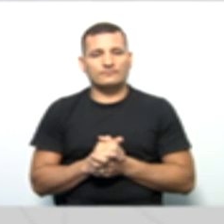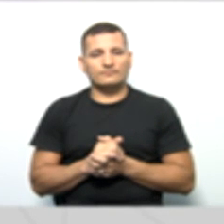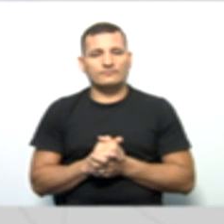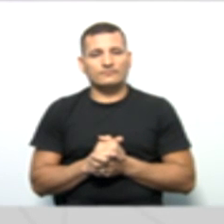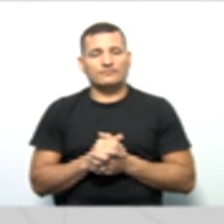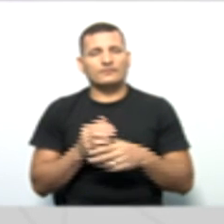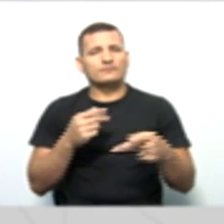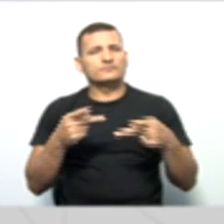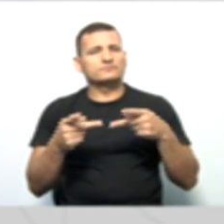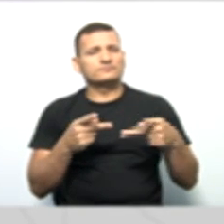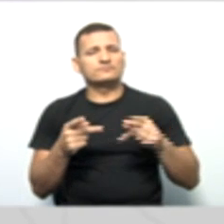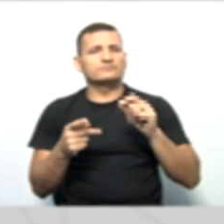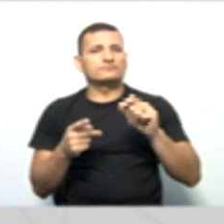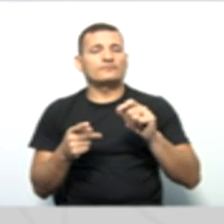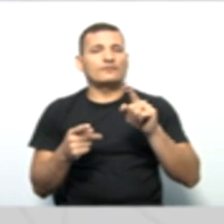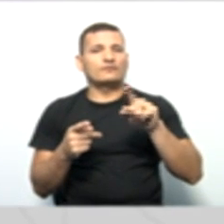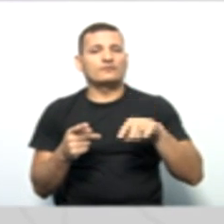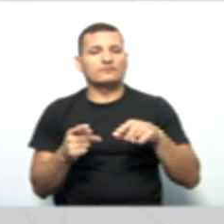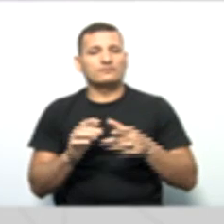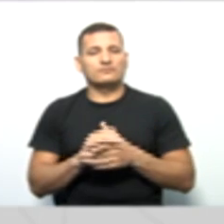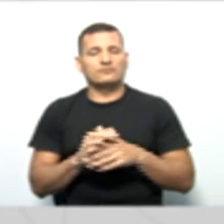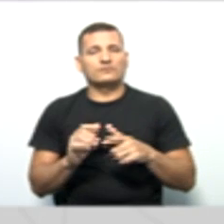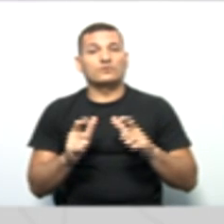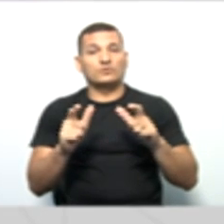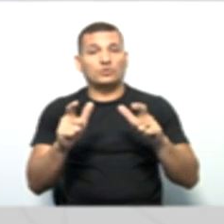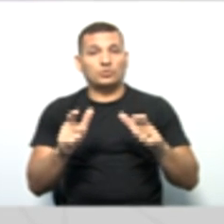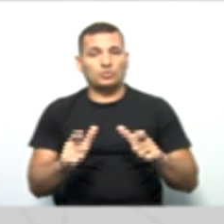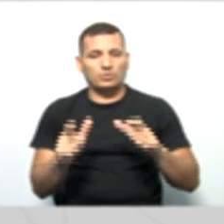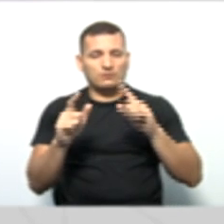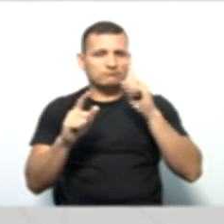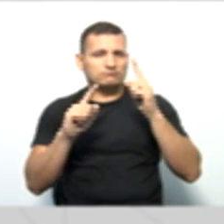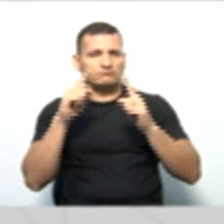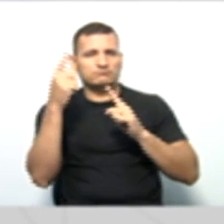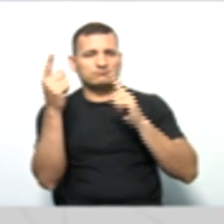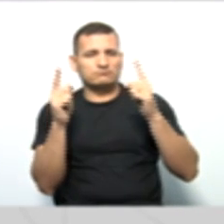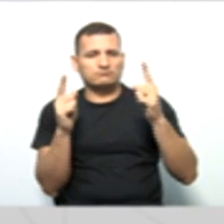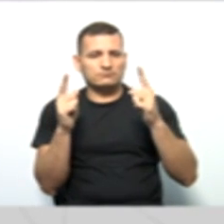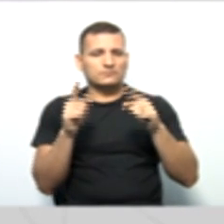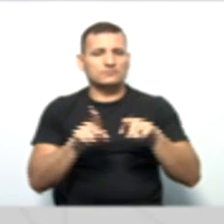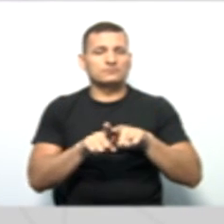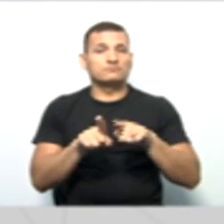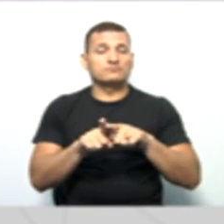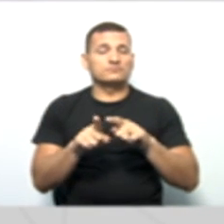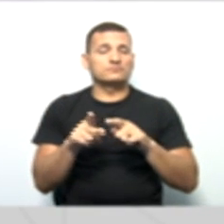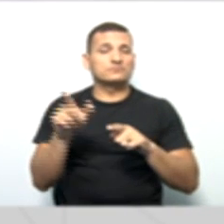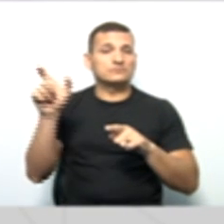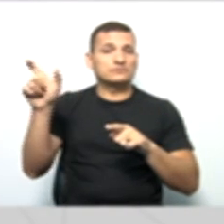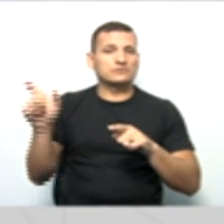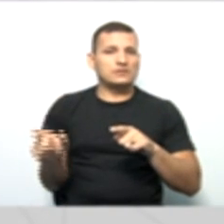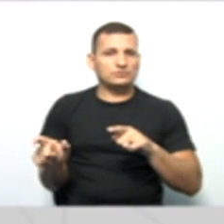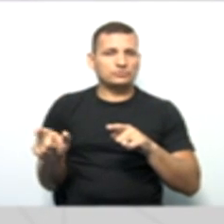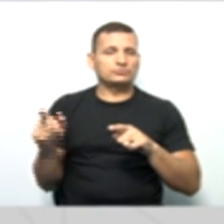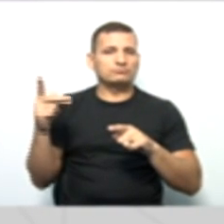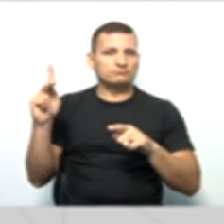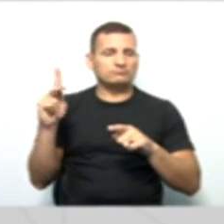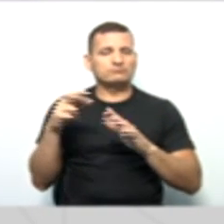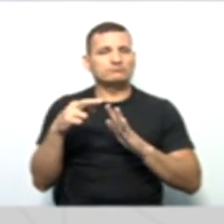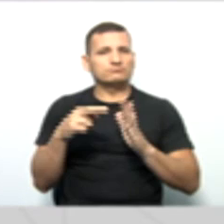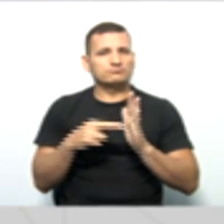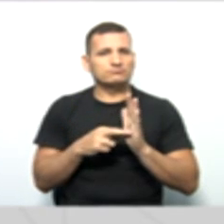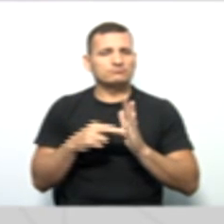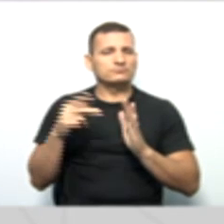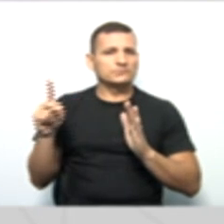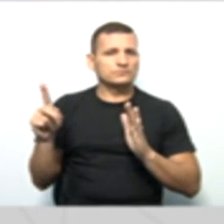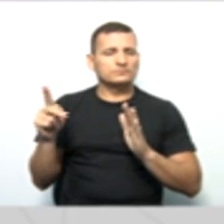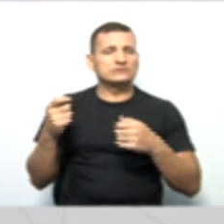gente. É o lugar em que a criatividade impera, em que os requisitos do cliente, as necessidades do negócio e